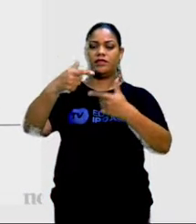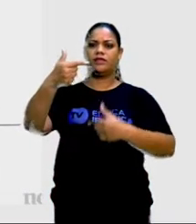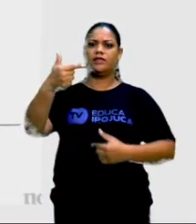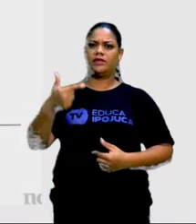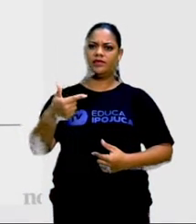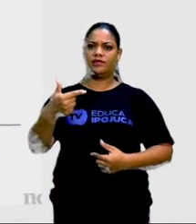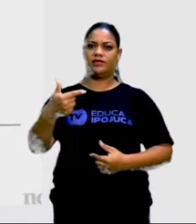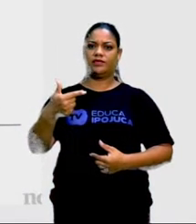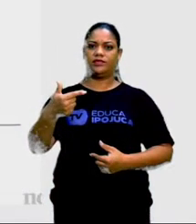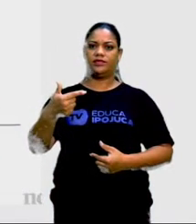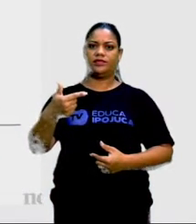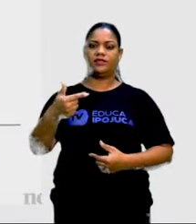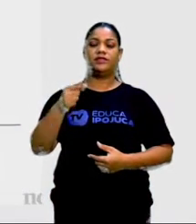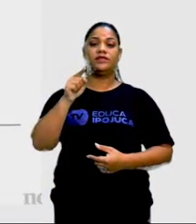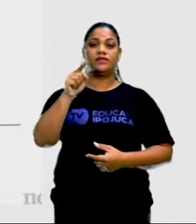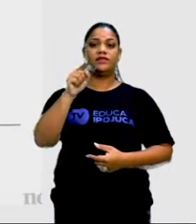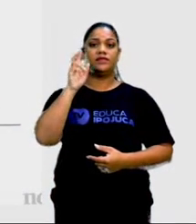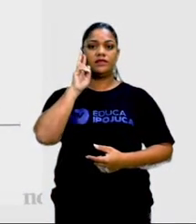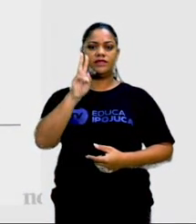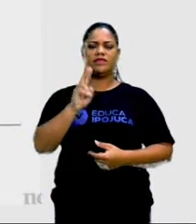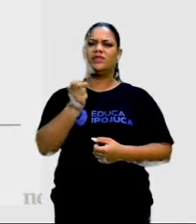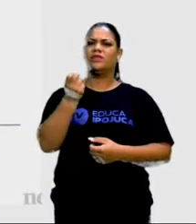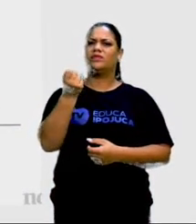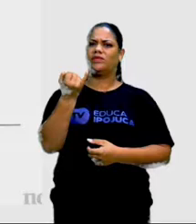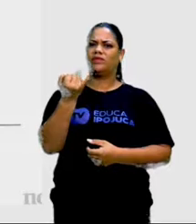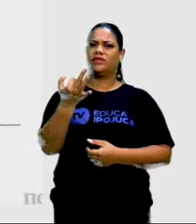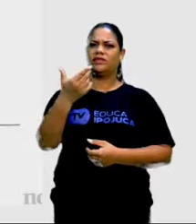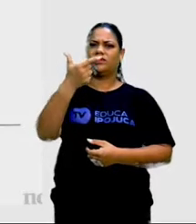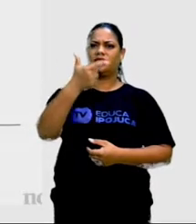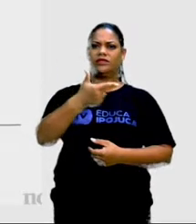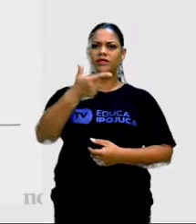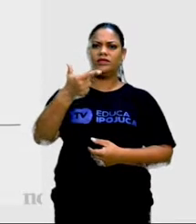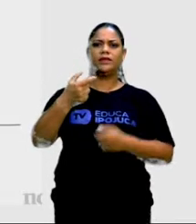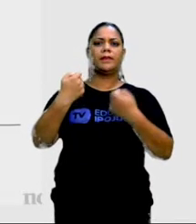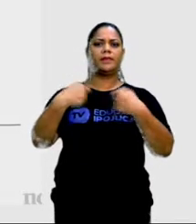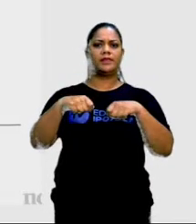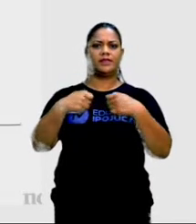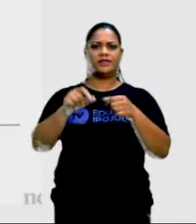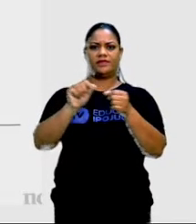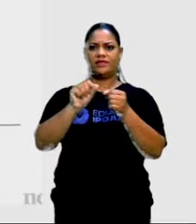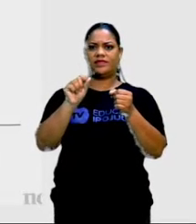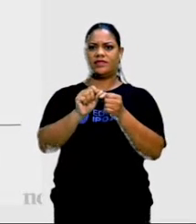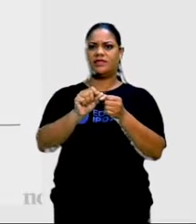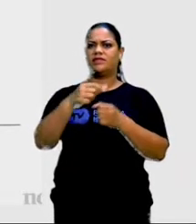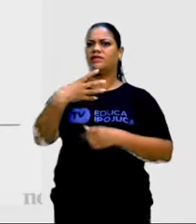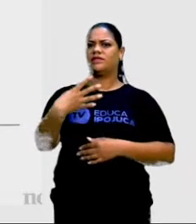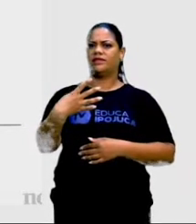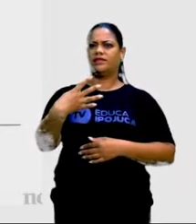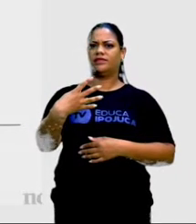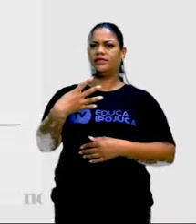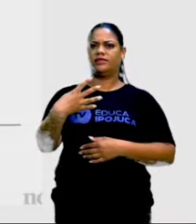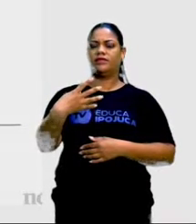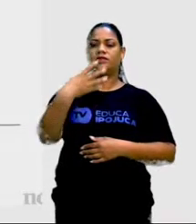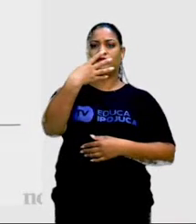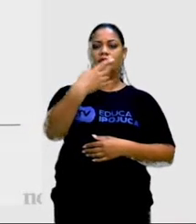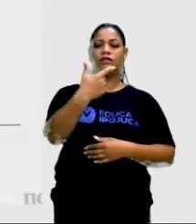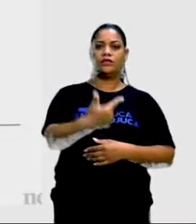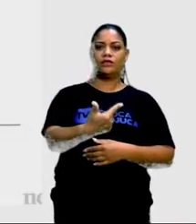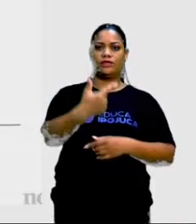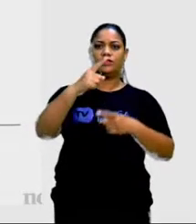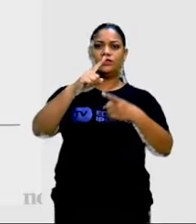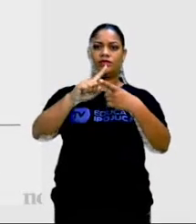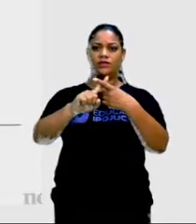2. Então você vai ver, quantos de 2 eu preciso para fazer 4? Então 2 vezes